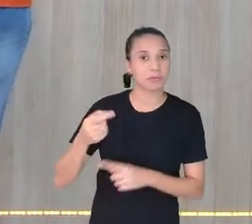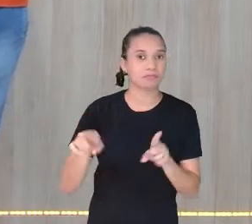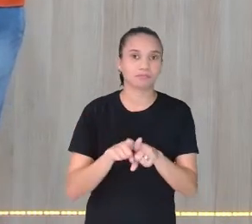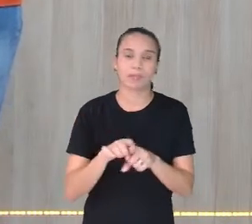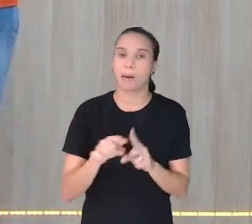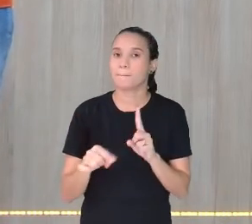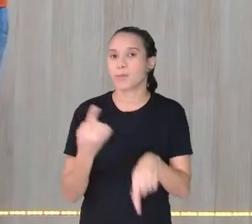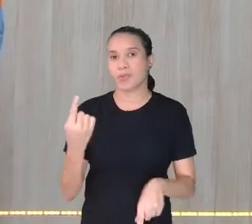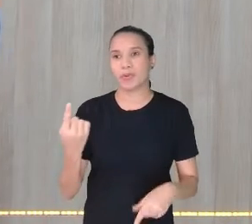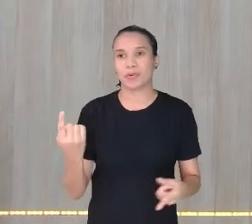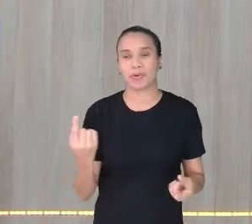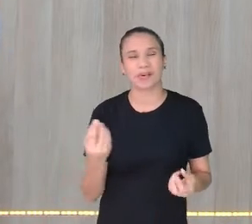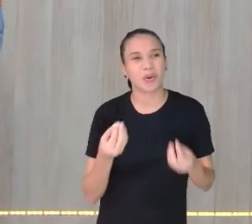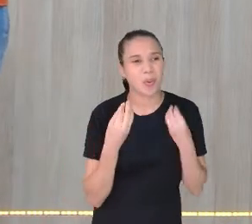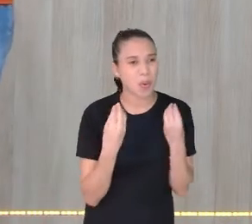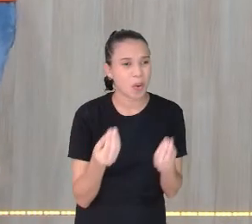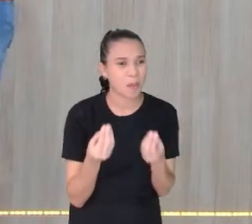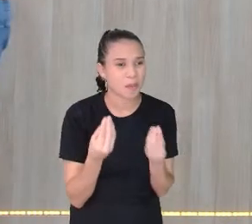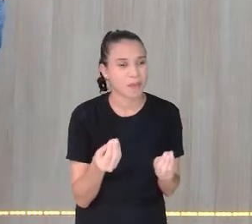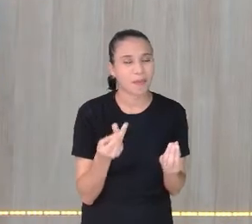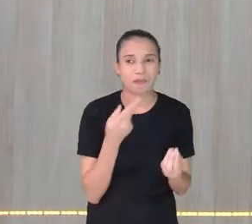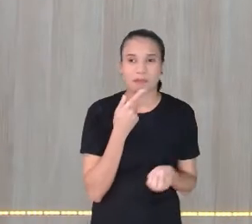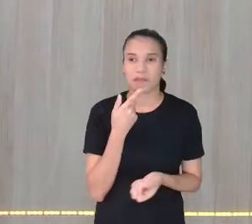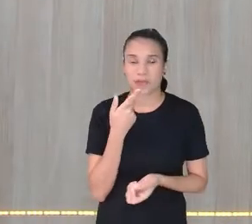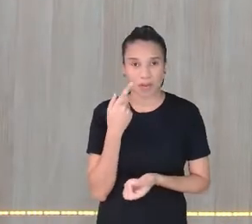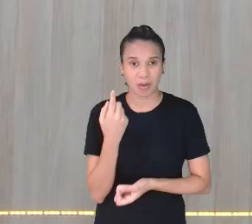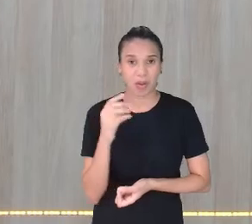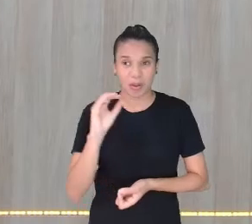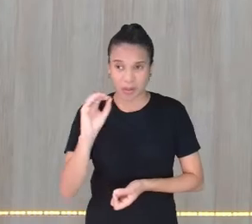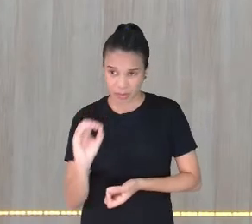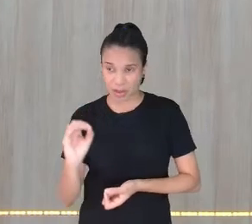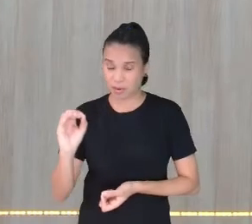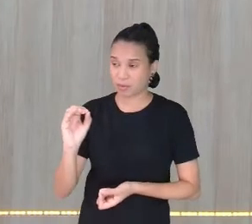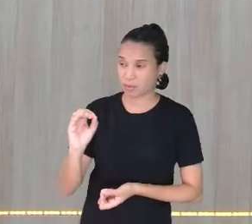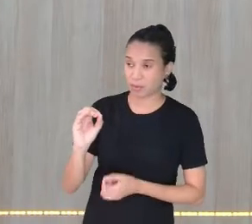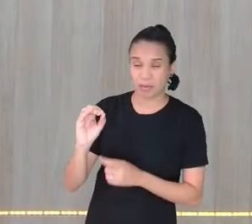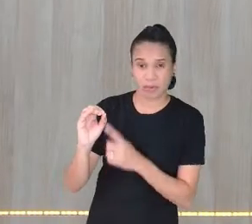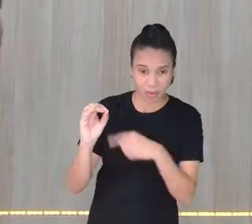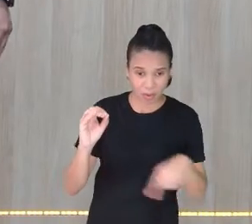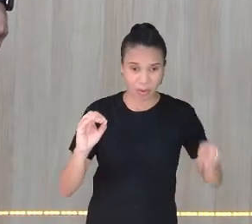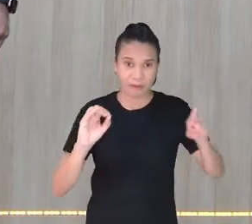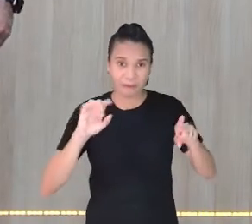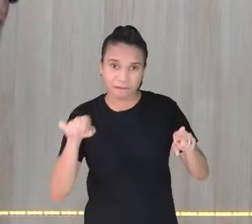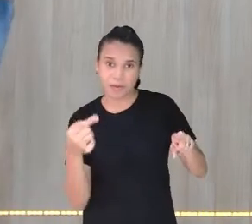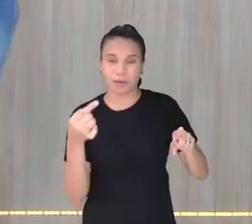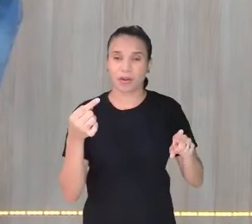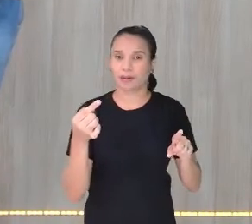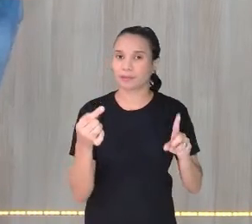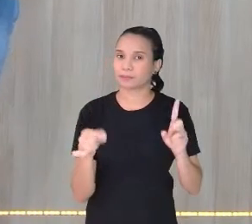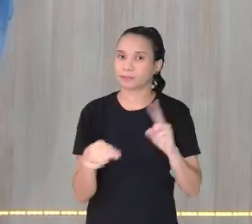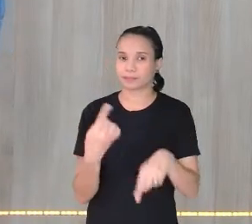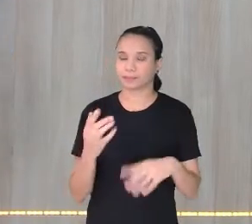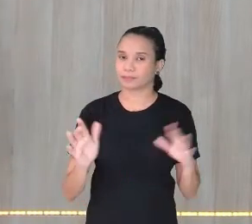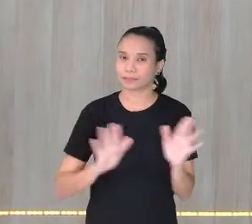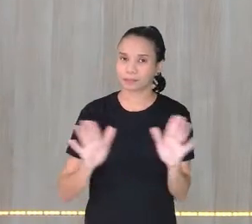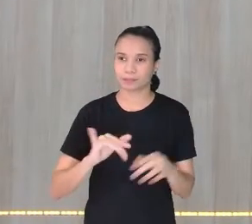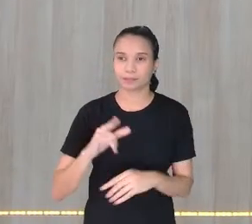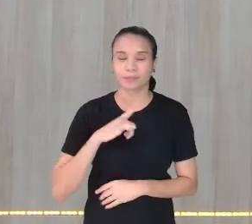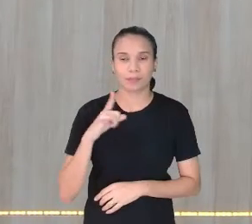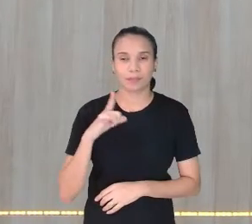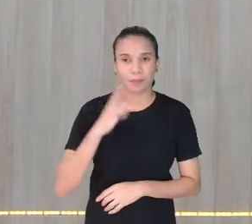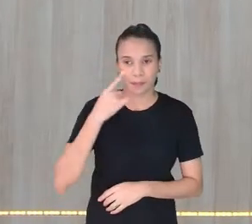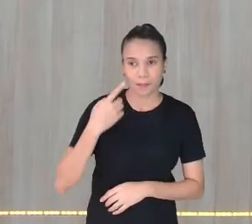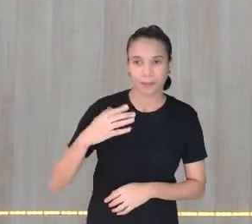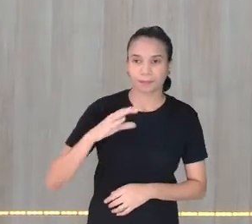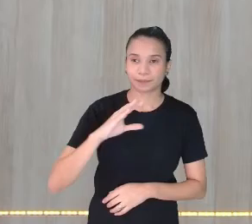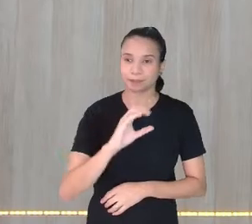pode. Ah, Pedro, então quer dizer que eu vou colocar agora um zerinho ali e outra vírgula ali depois do 3? Não. Esse zero que a